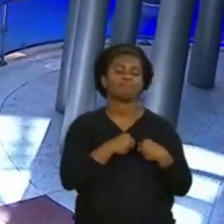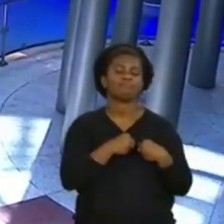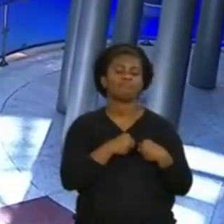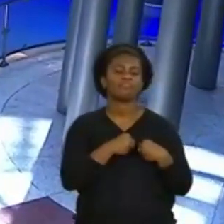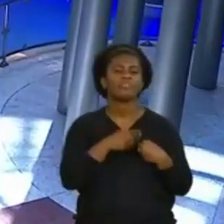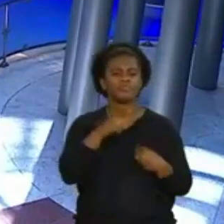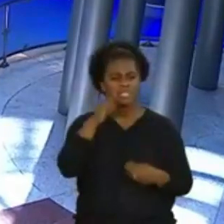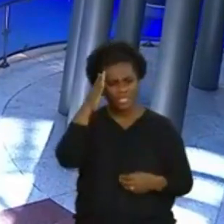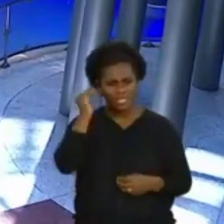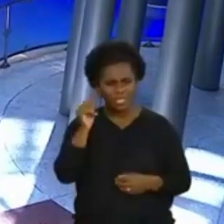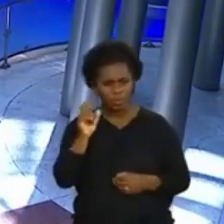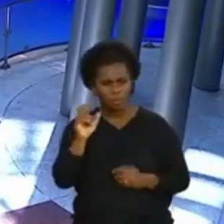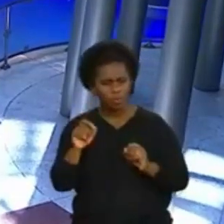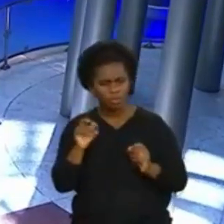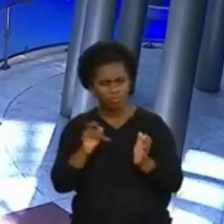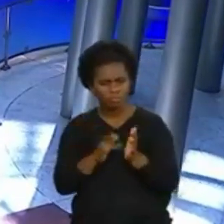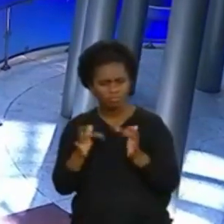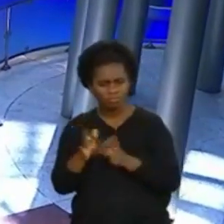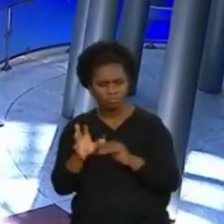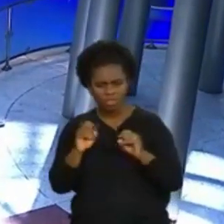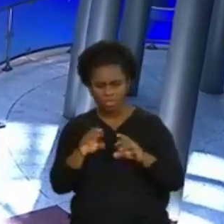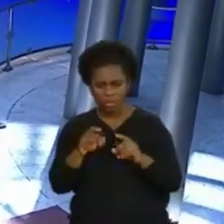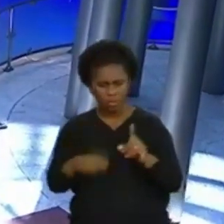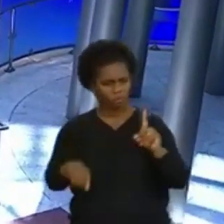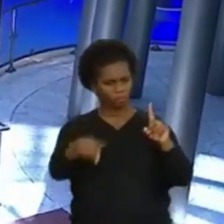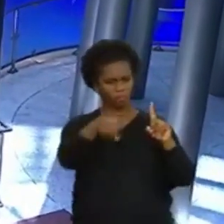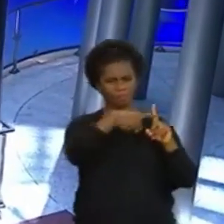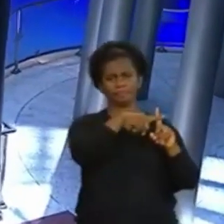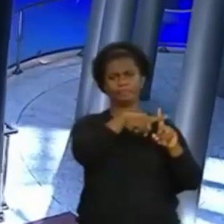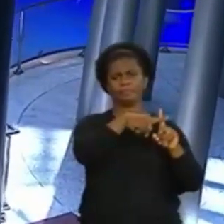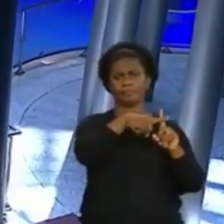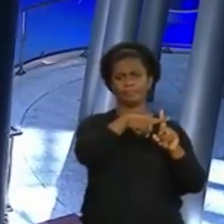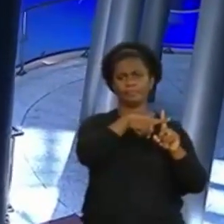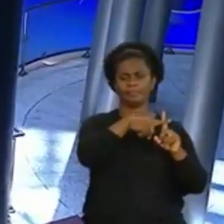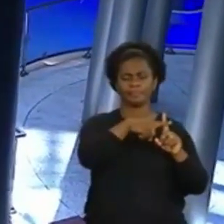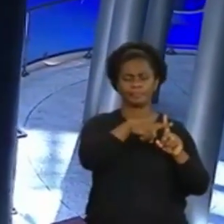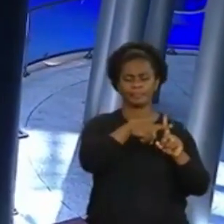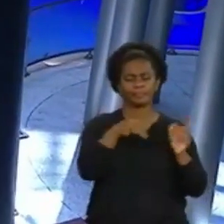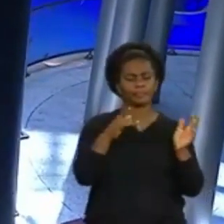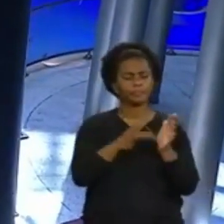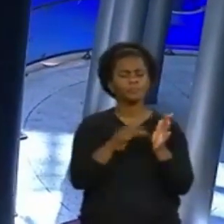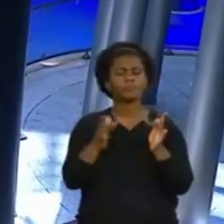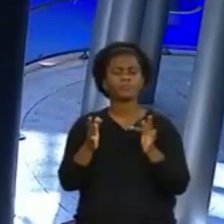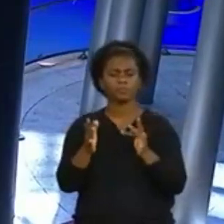Você sabe o que, que Jesus ensinou na cruz? Ele disse: